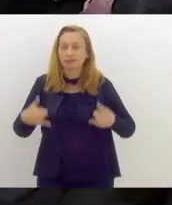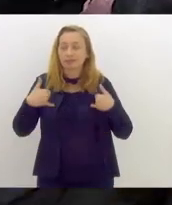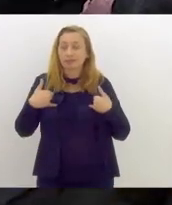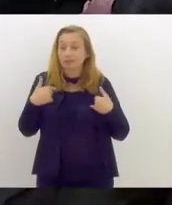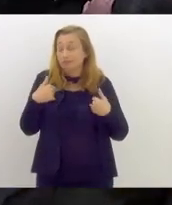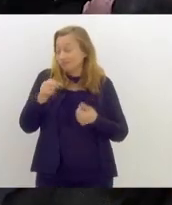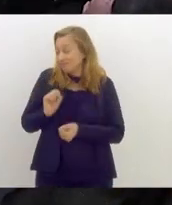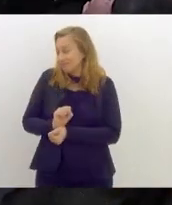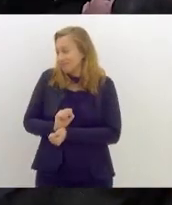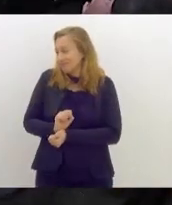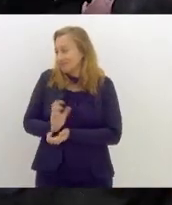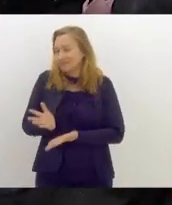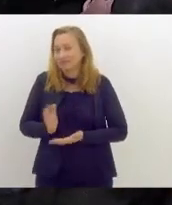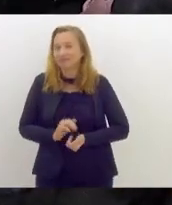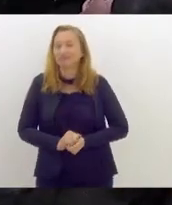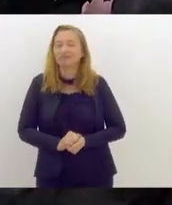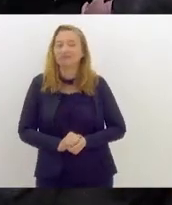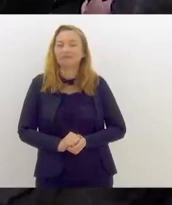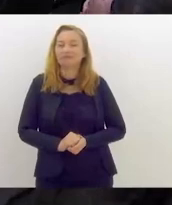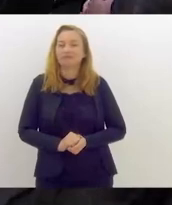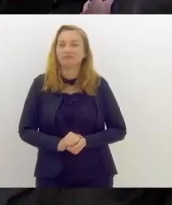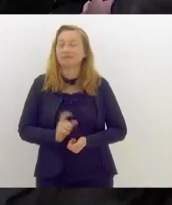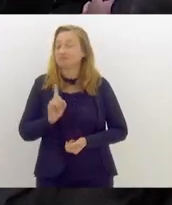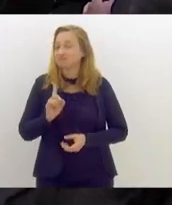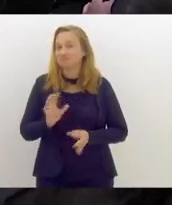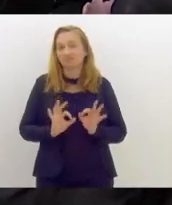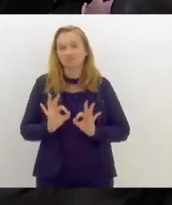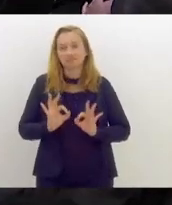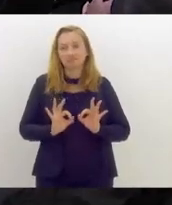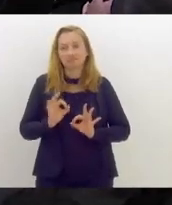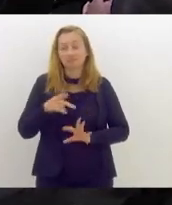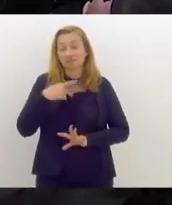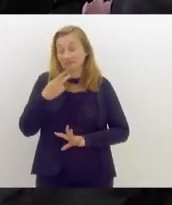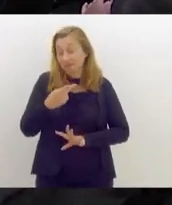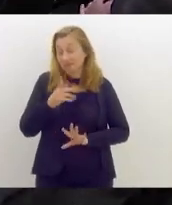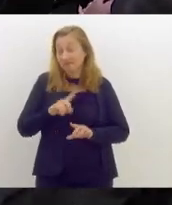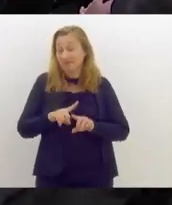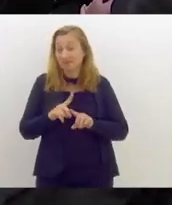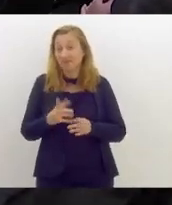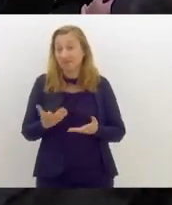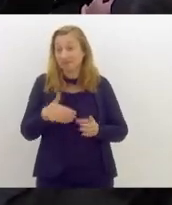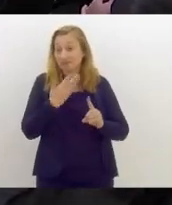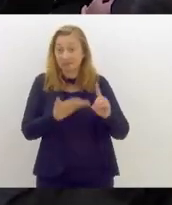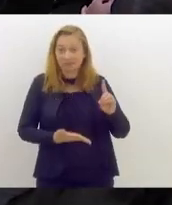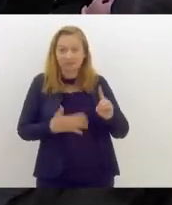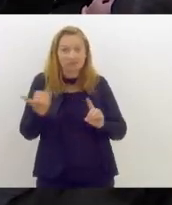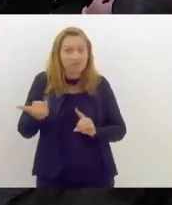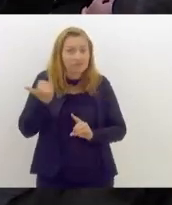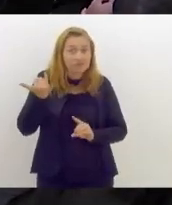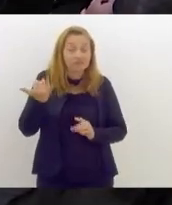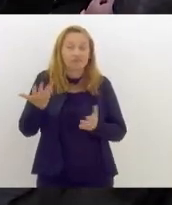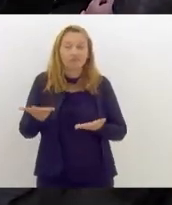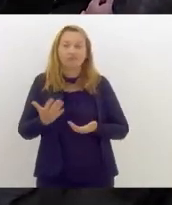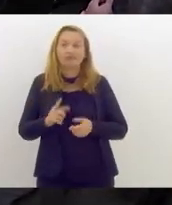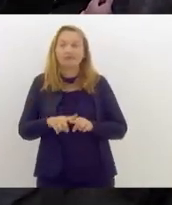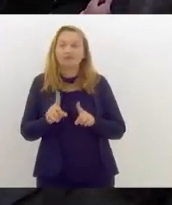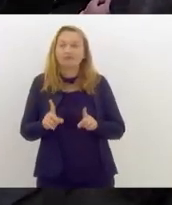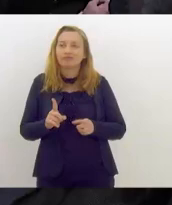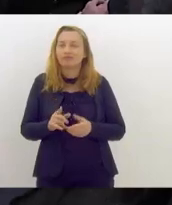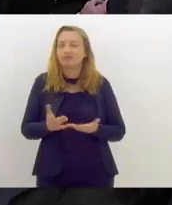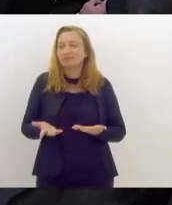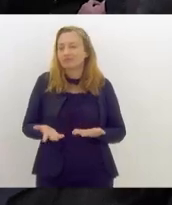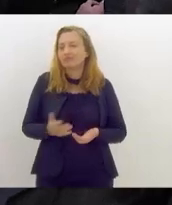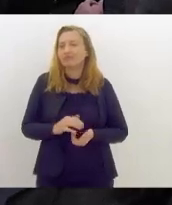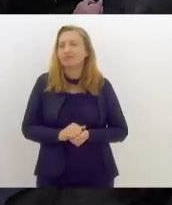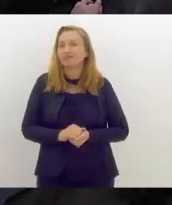não esperava Não estava nem preparado para me manifestar numa solenidade tão importante mas de